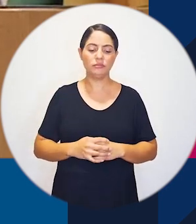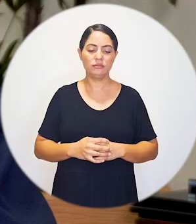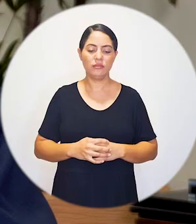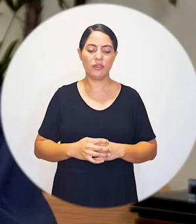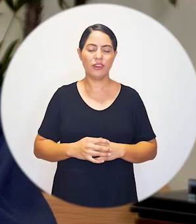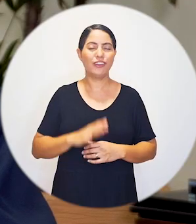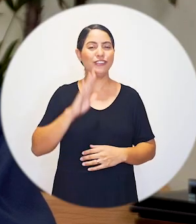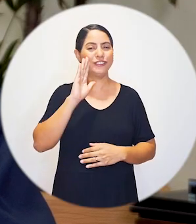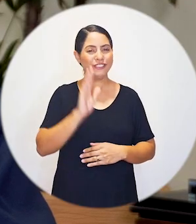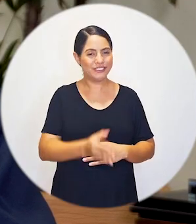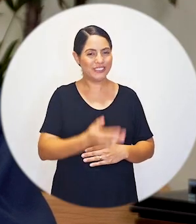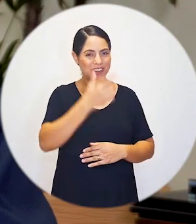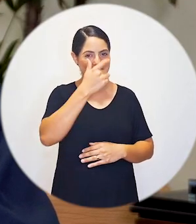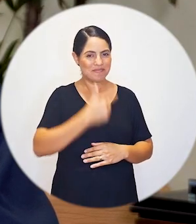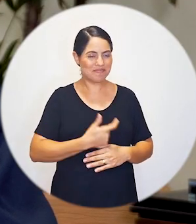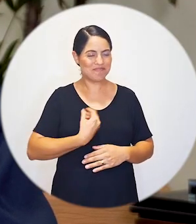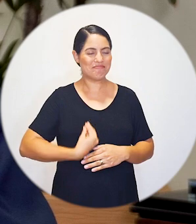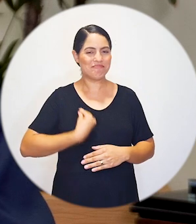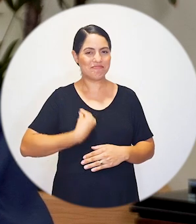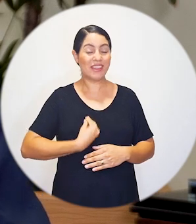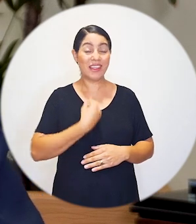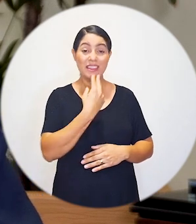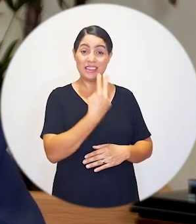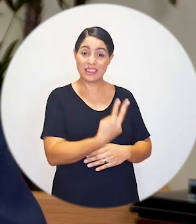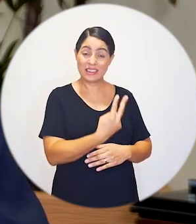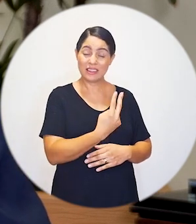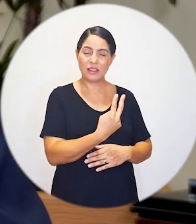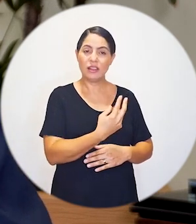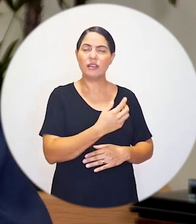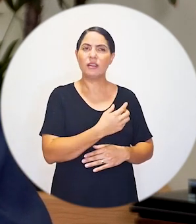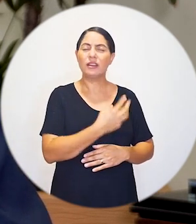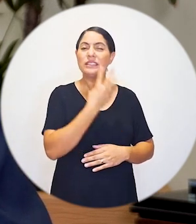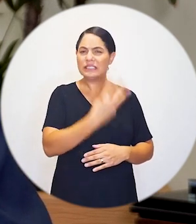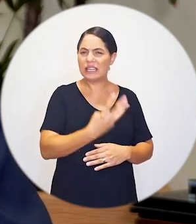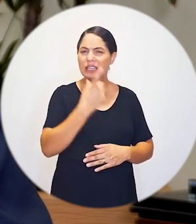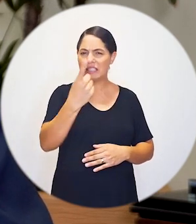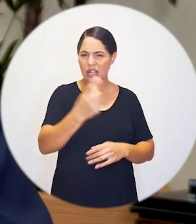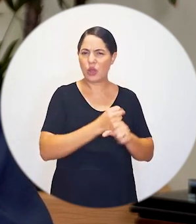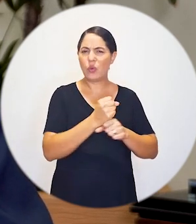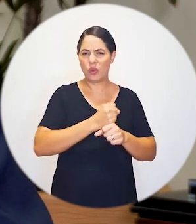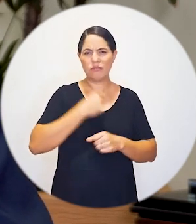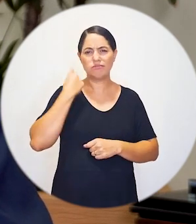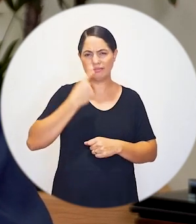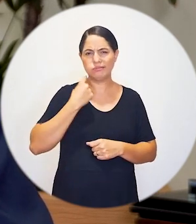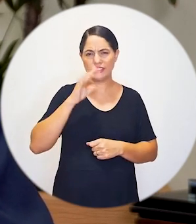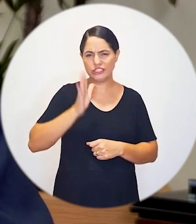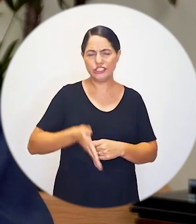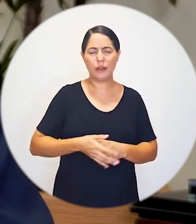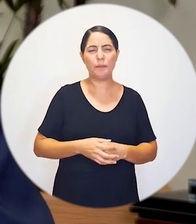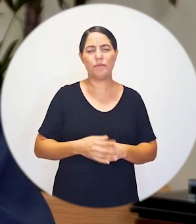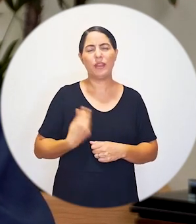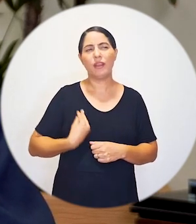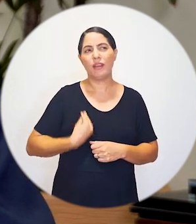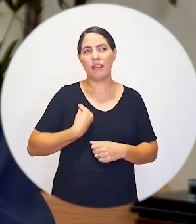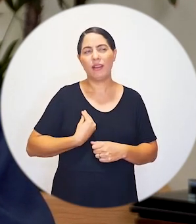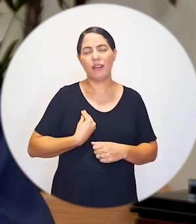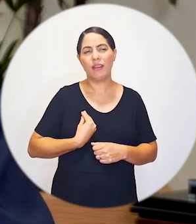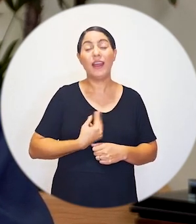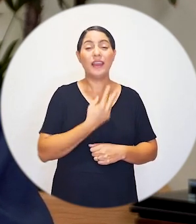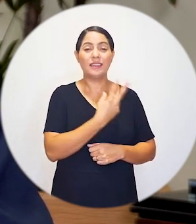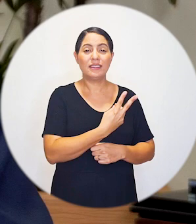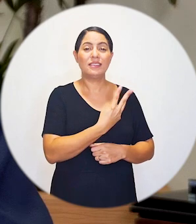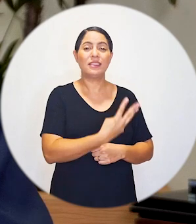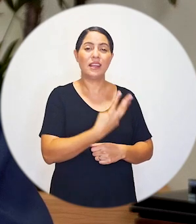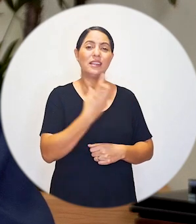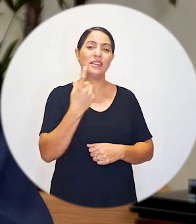brasileira. São 31 anos de advocacia e 38 dias de magistratura, o